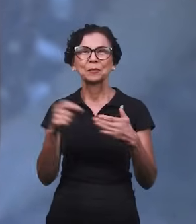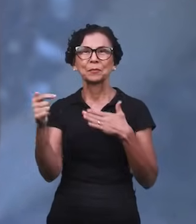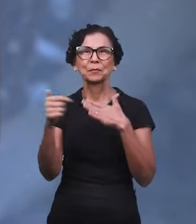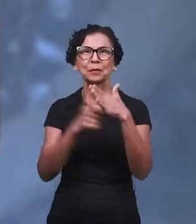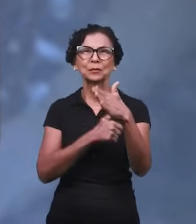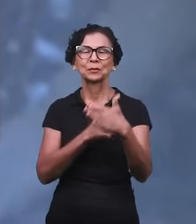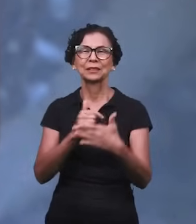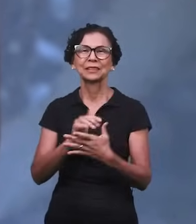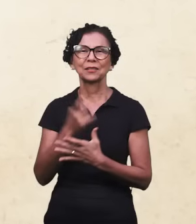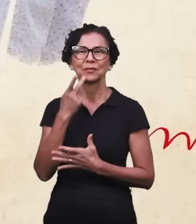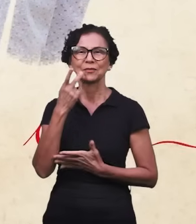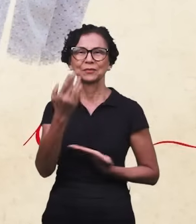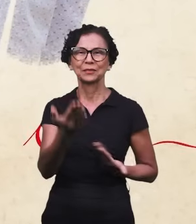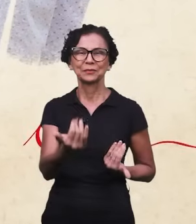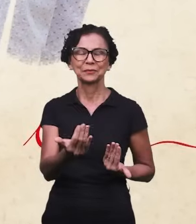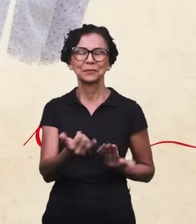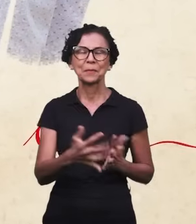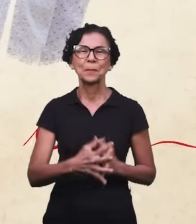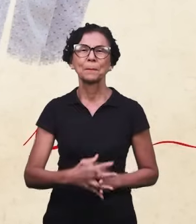Fala, jovem!